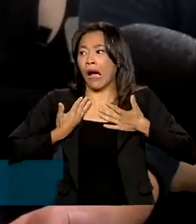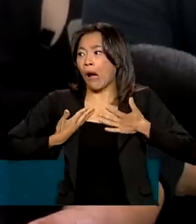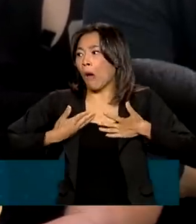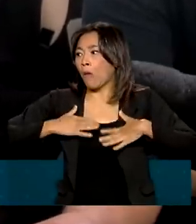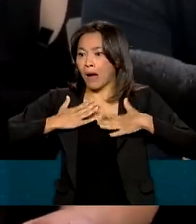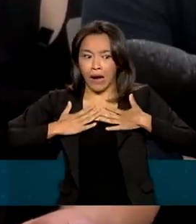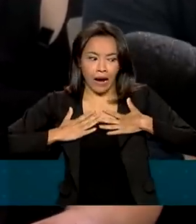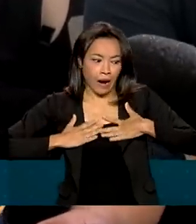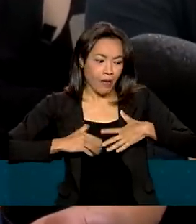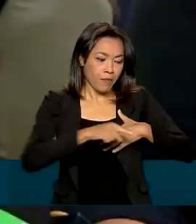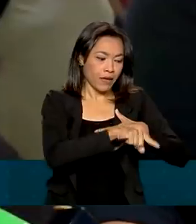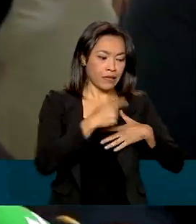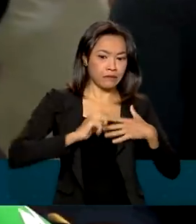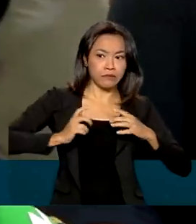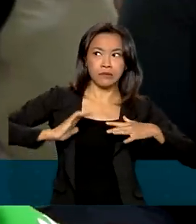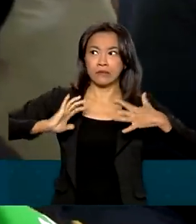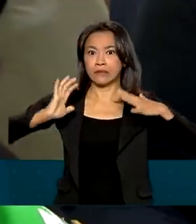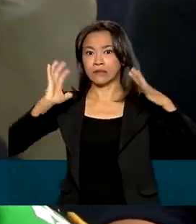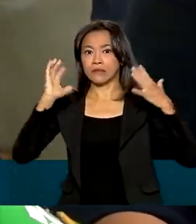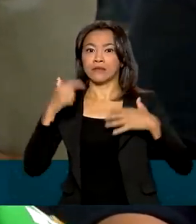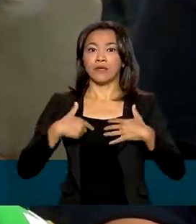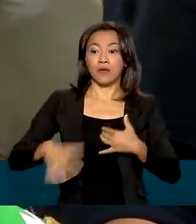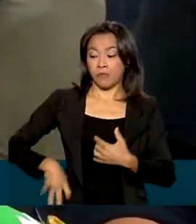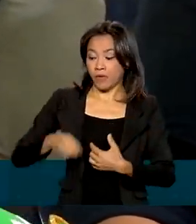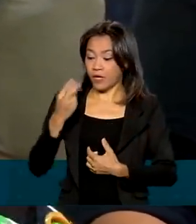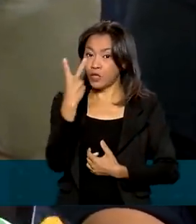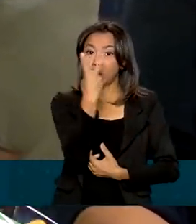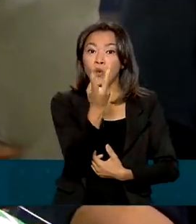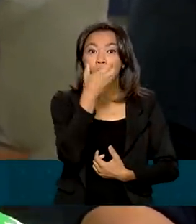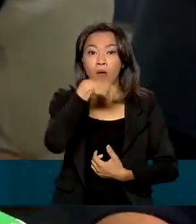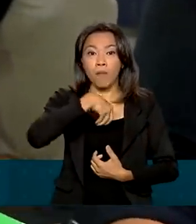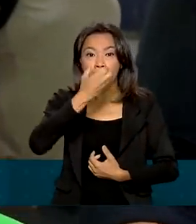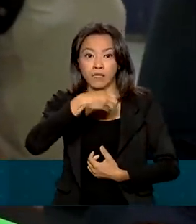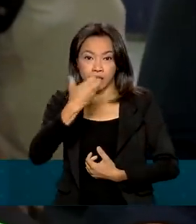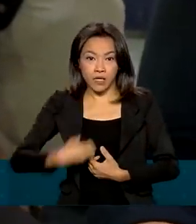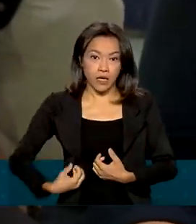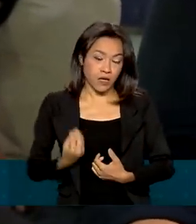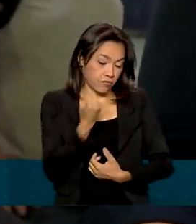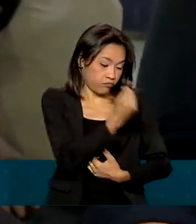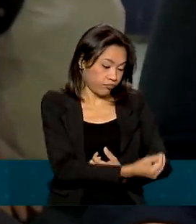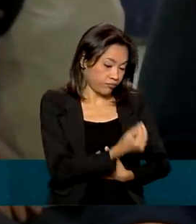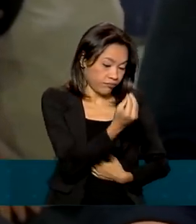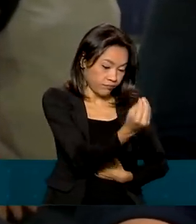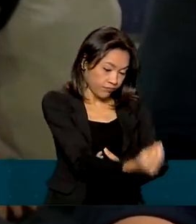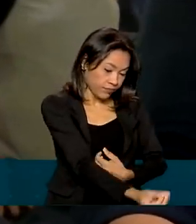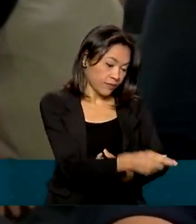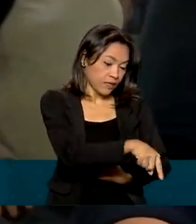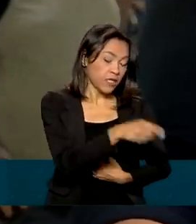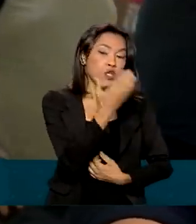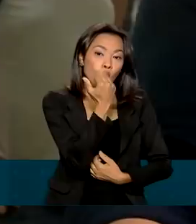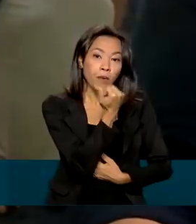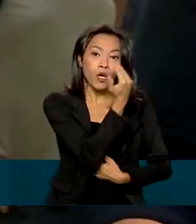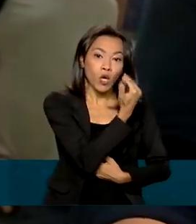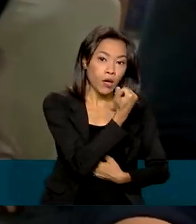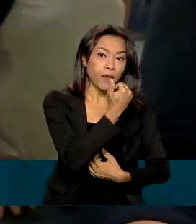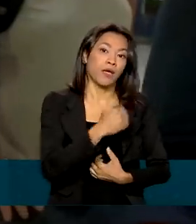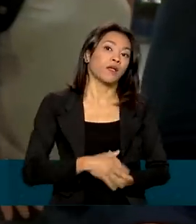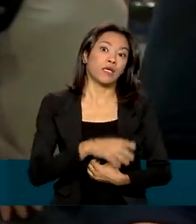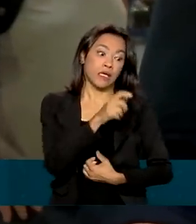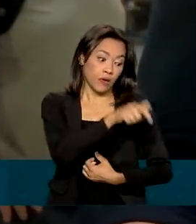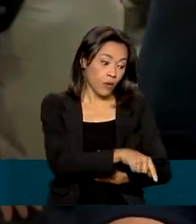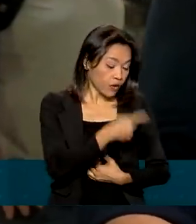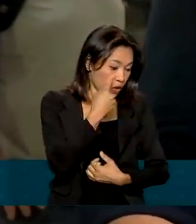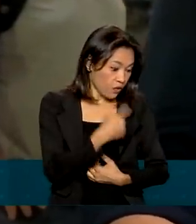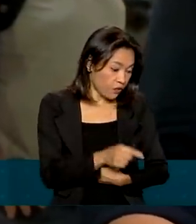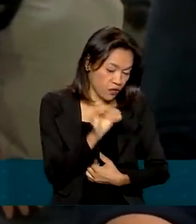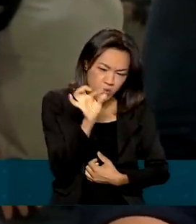se desesperassem. Deu tempo da gente pegar duas maçãzinhas, eu tenho dois filhos, peguei duas maçãzinhas, meus filhos comeram. No momento que eu